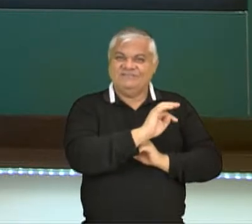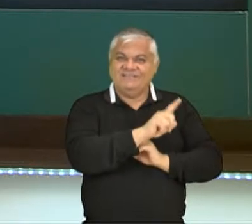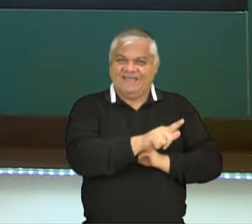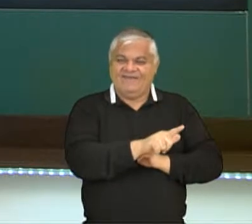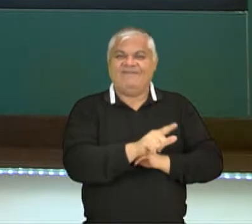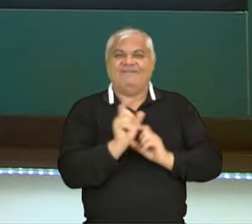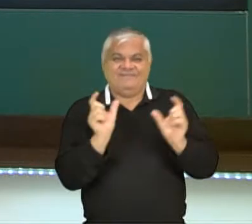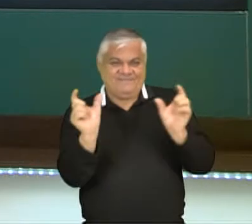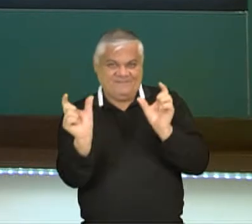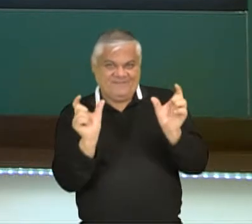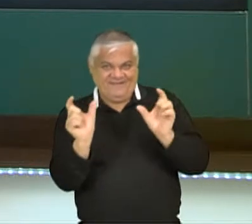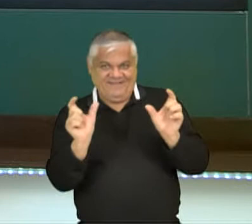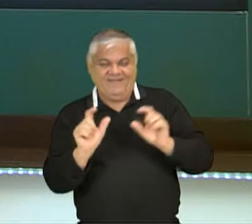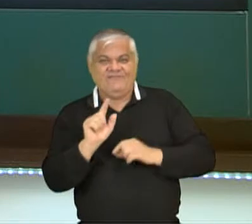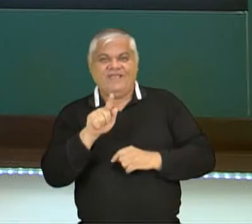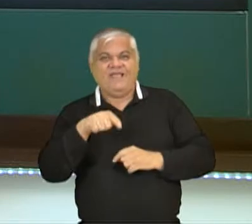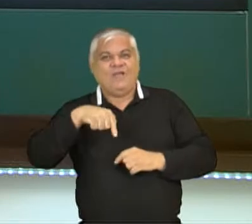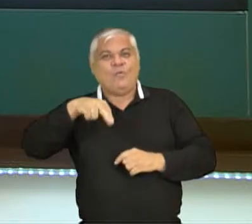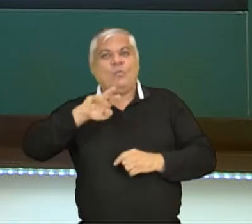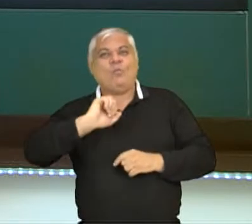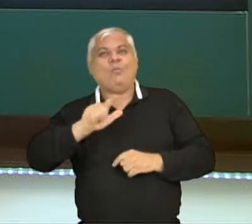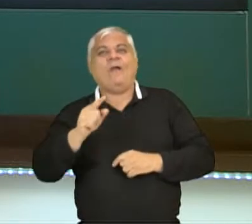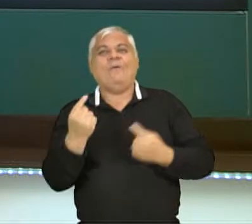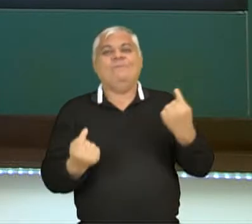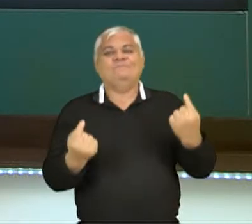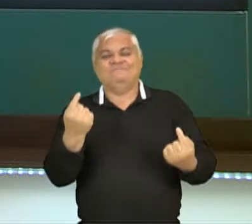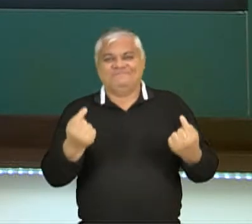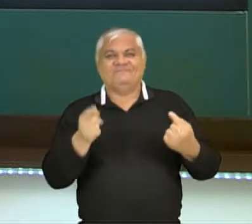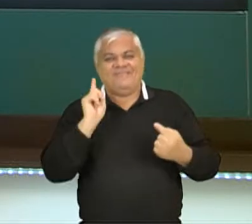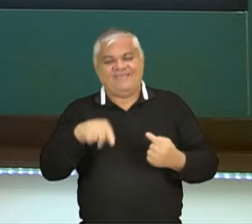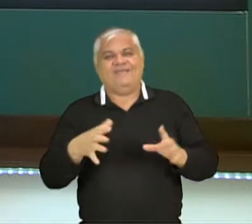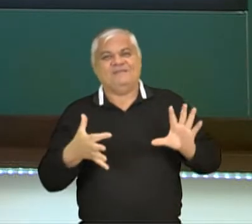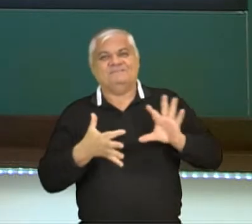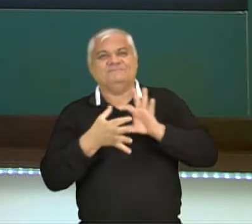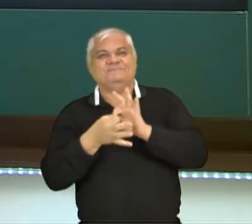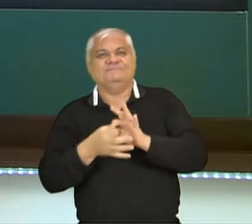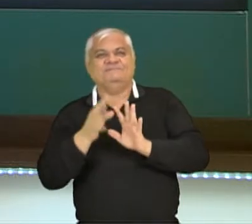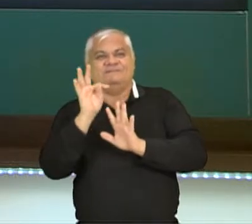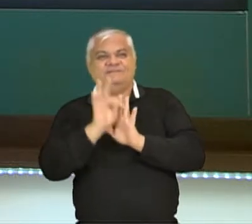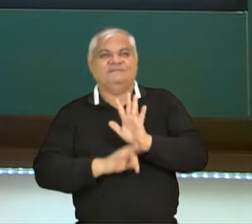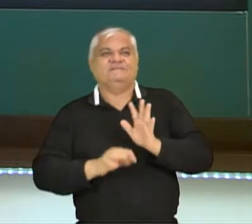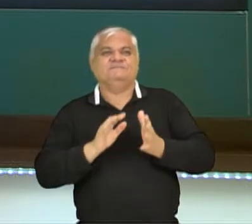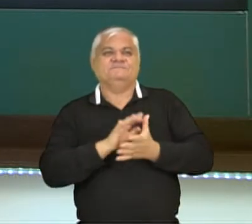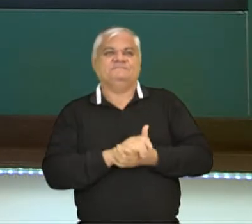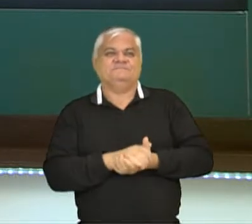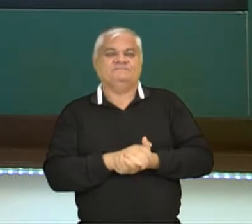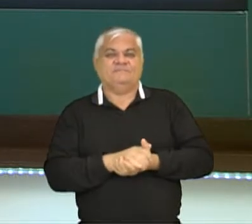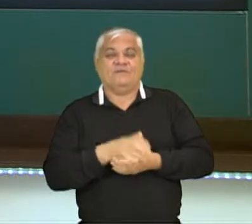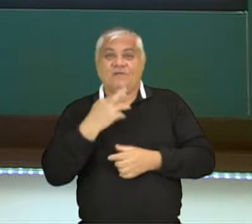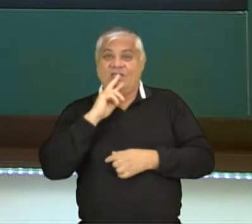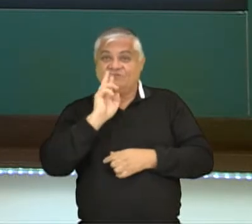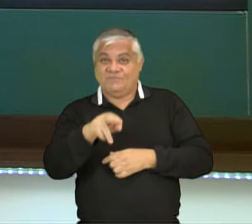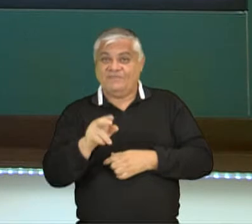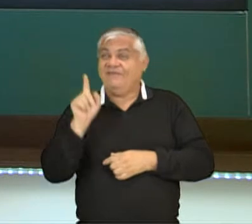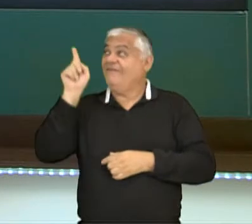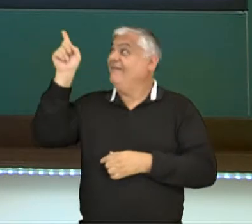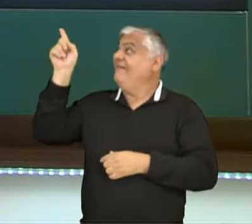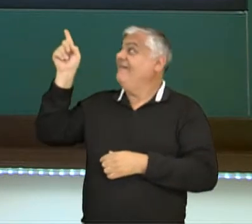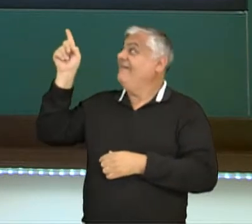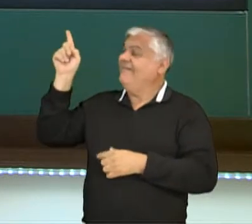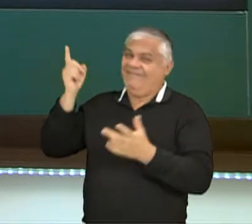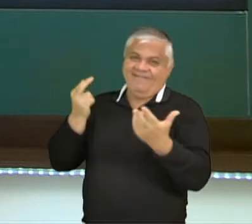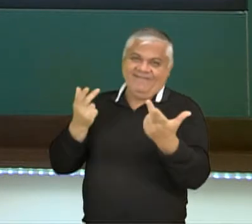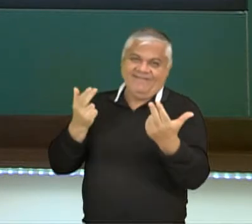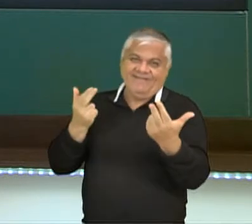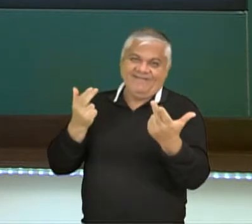palavras que são utilizadas para atribuir maior coesão textual, certo? Então se vocês responderam algo semelhante a isso,